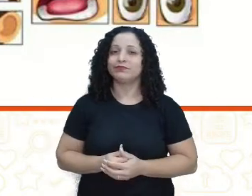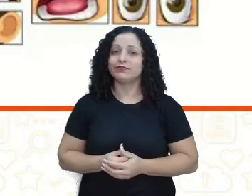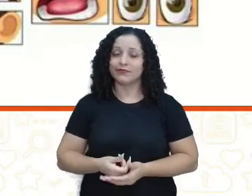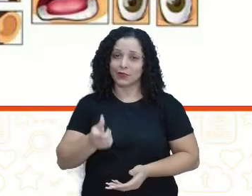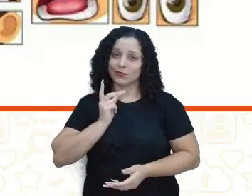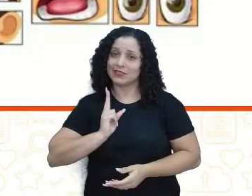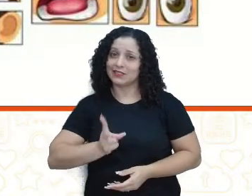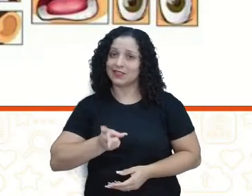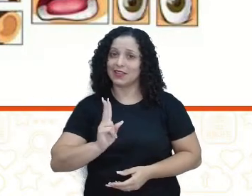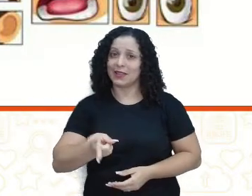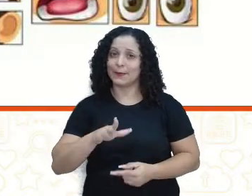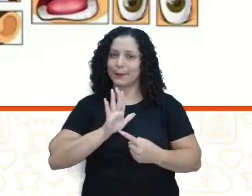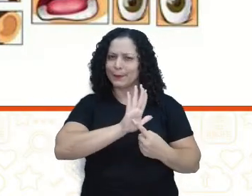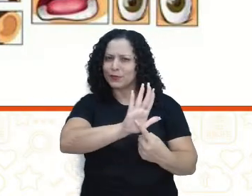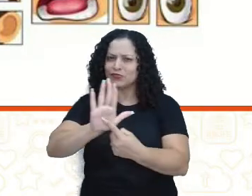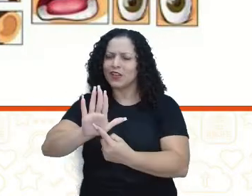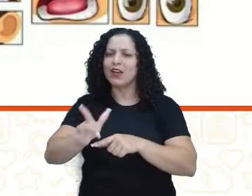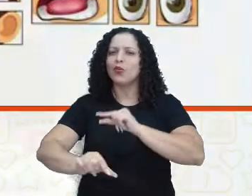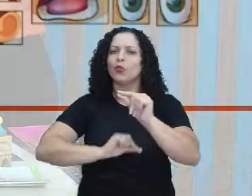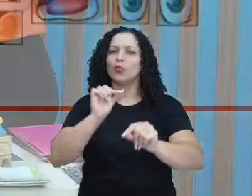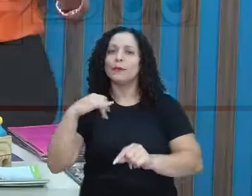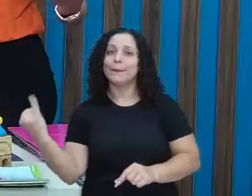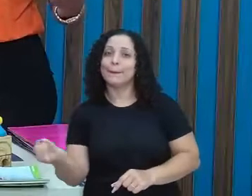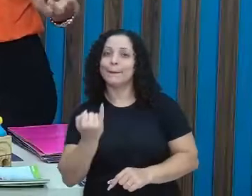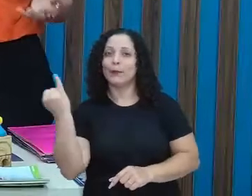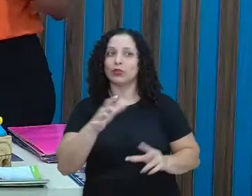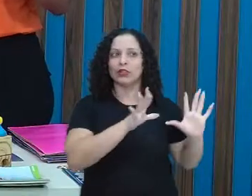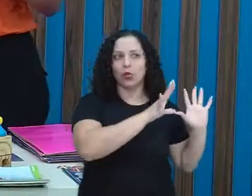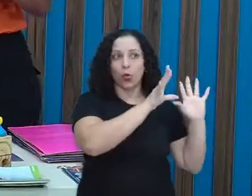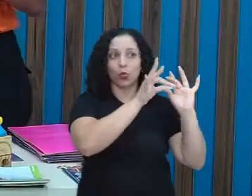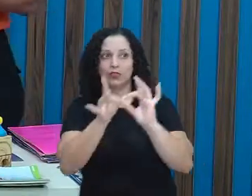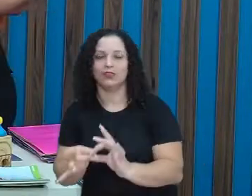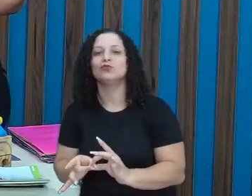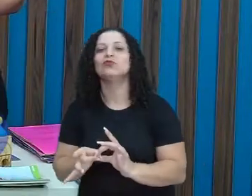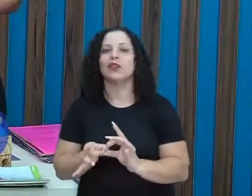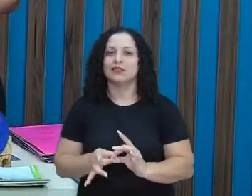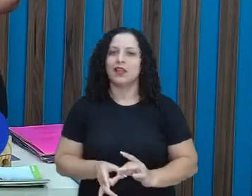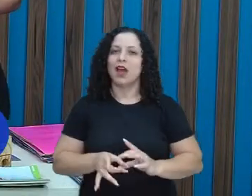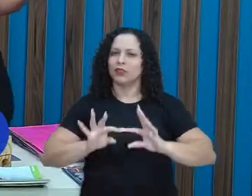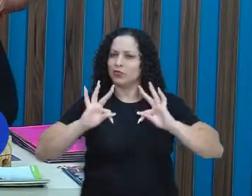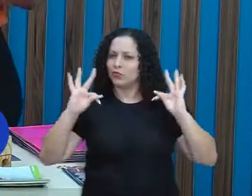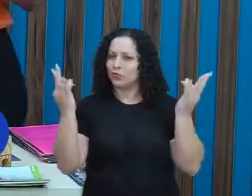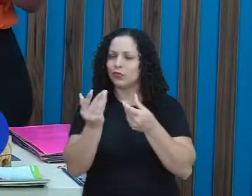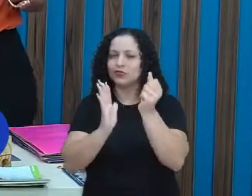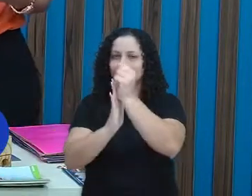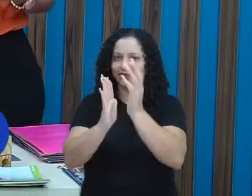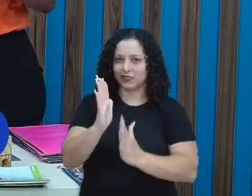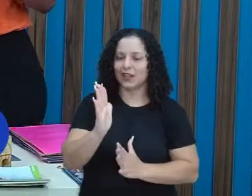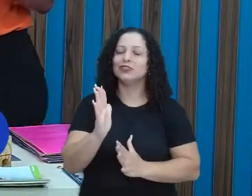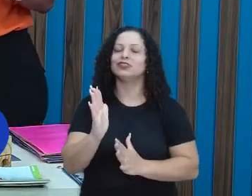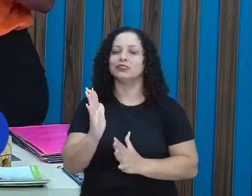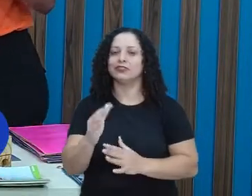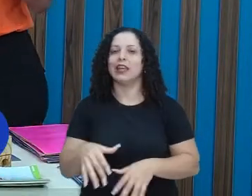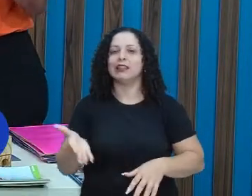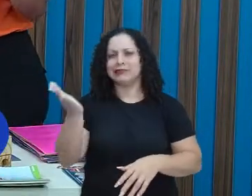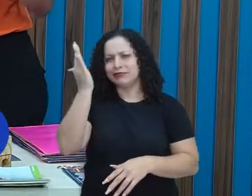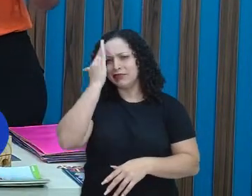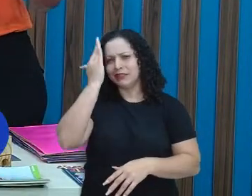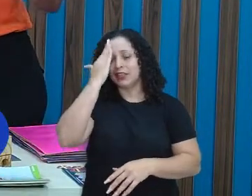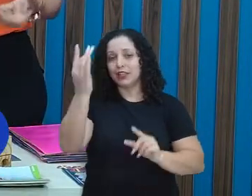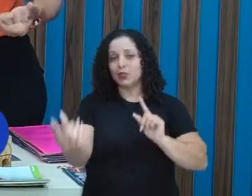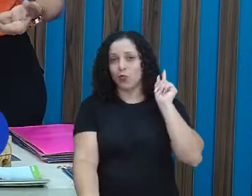sempre está trazendo a importância da gente contextualizar todas as atividades que a gente traz, mesmo entendendo que o